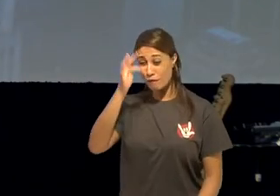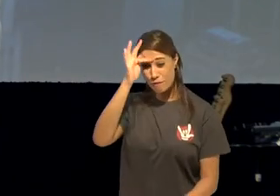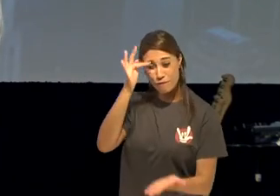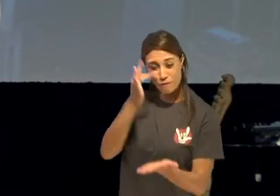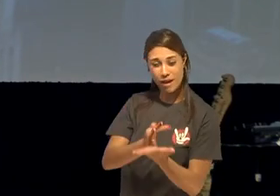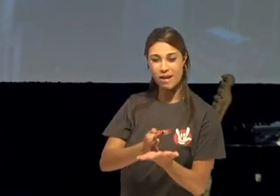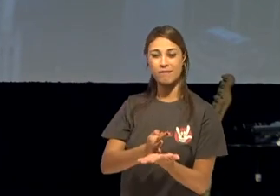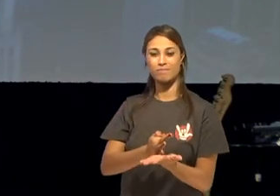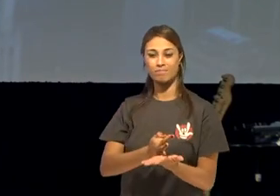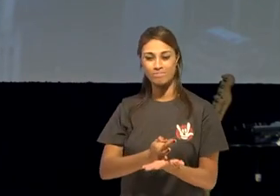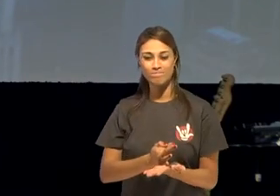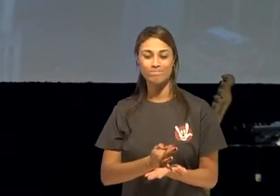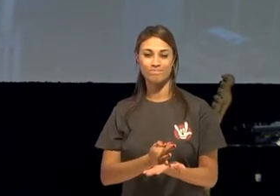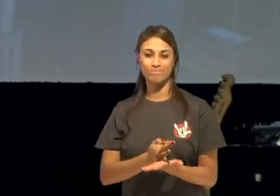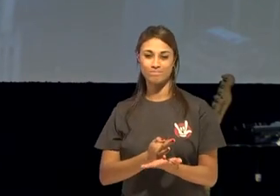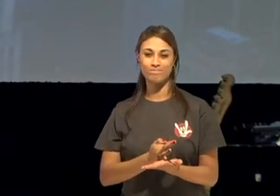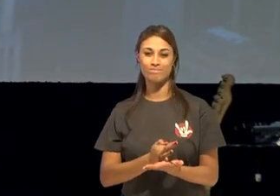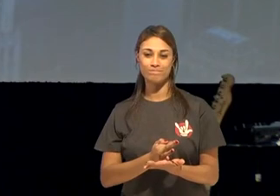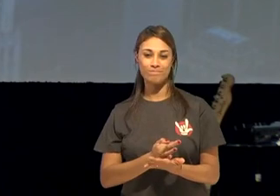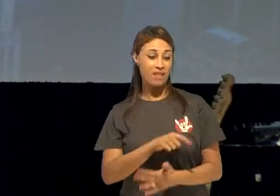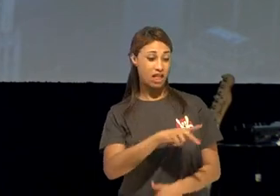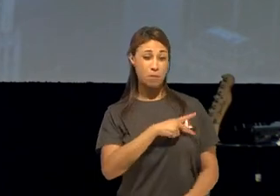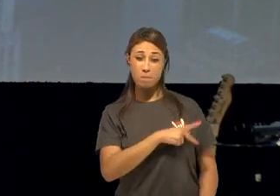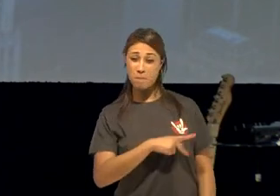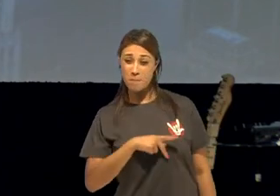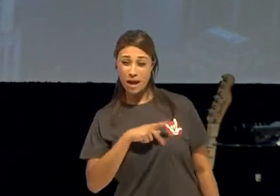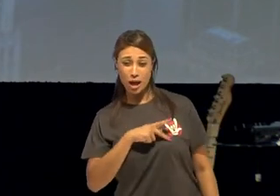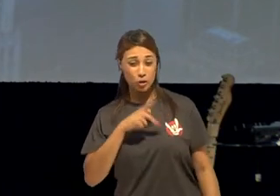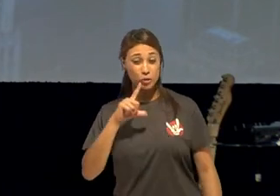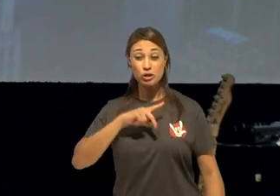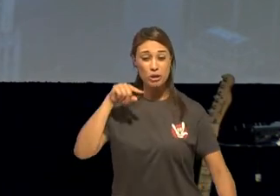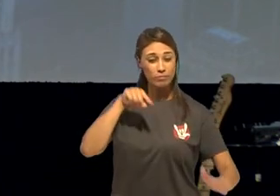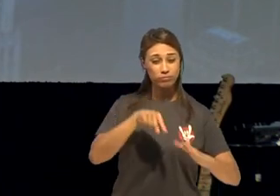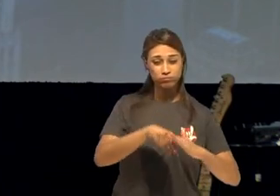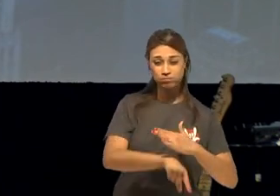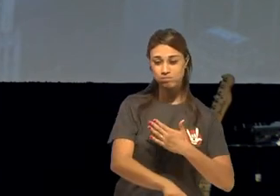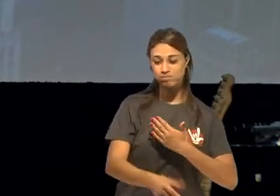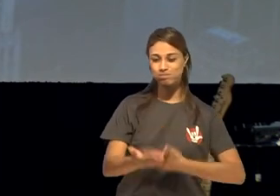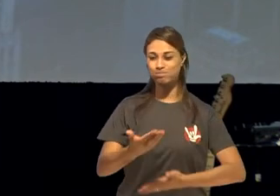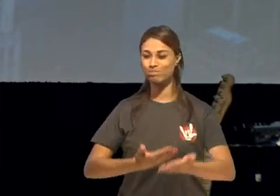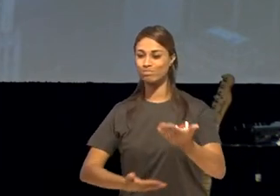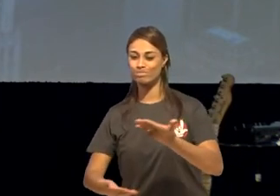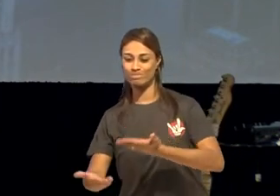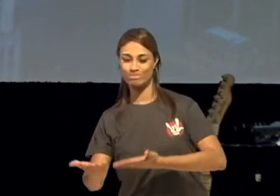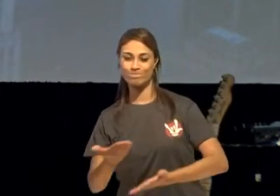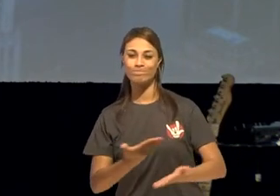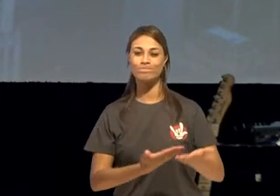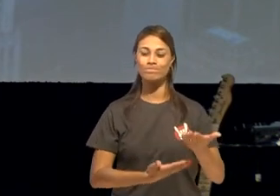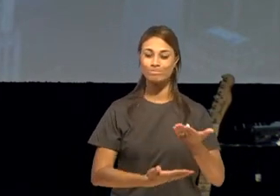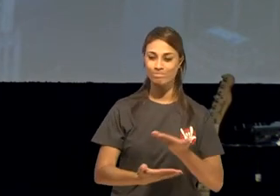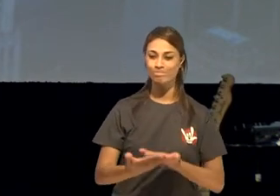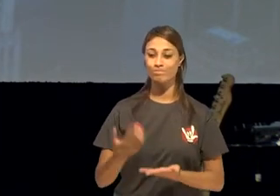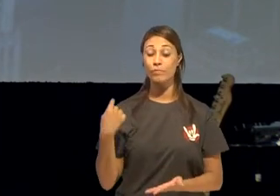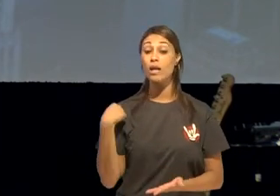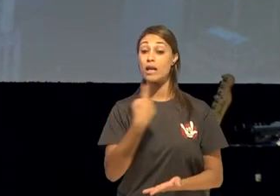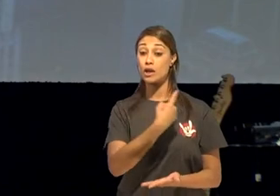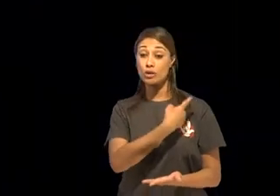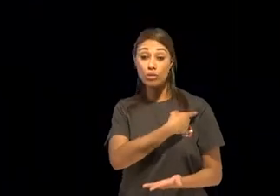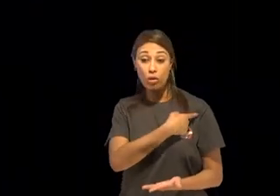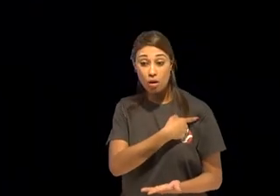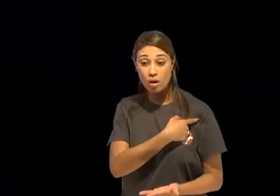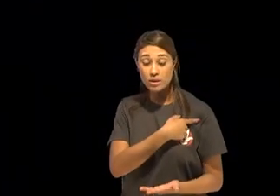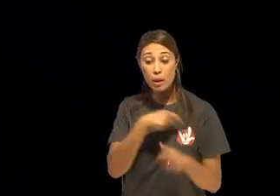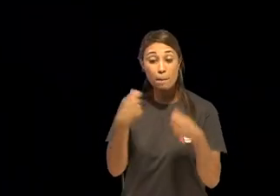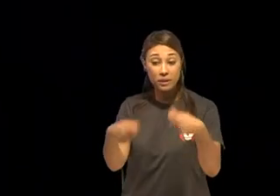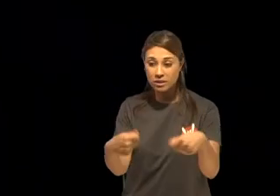irmão, Paulo era um homem profundo nos seus relacionamentos com os homens. E nós estamos em falta disso,